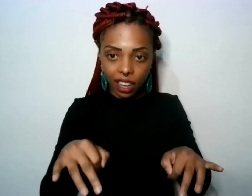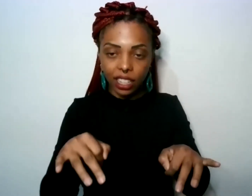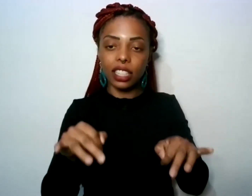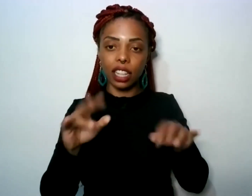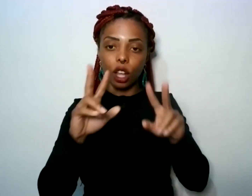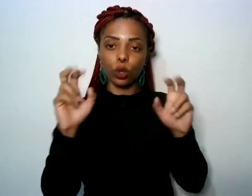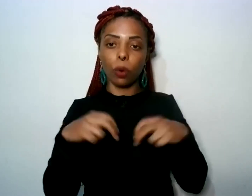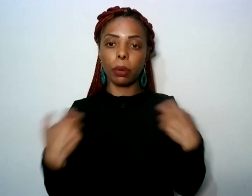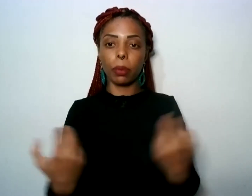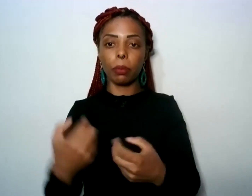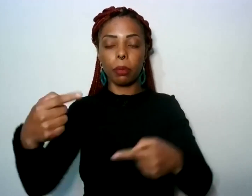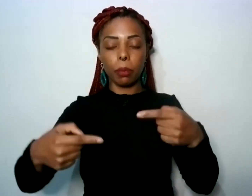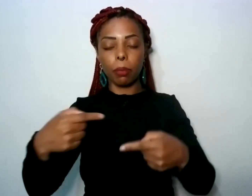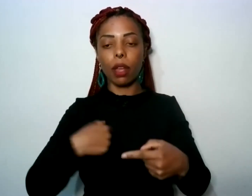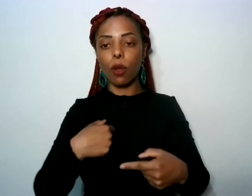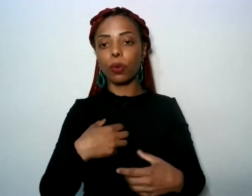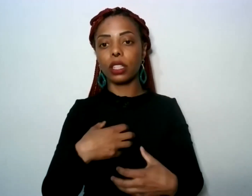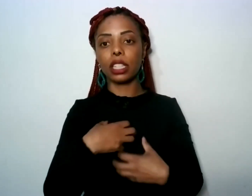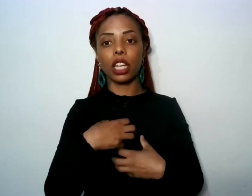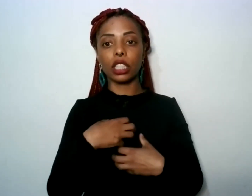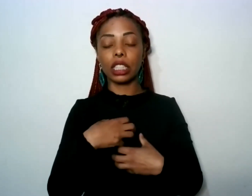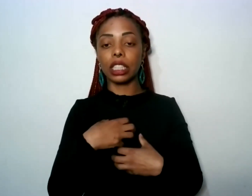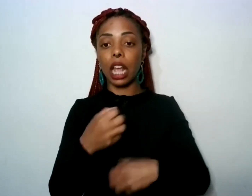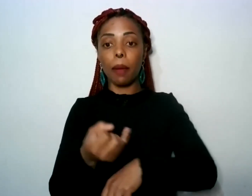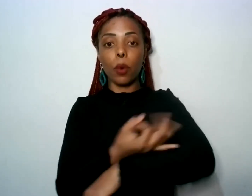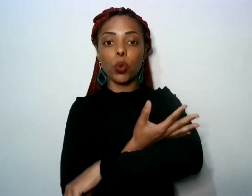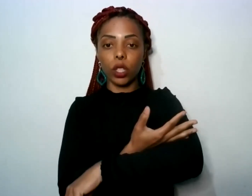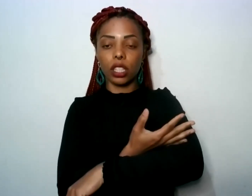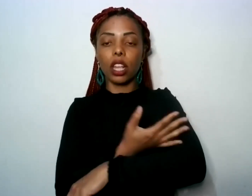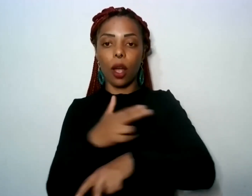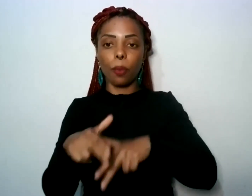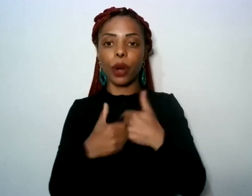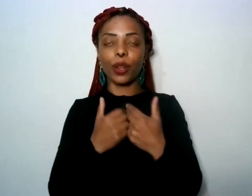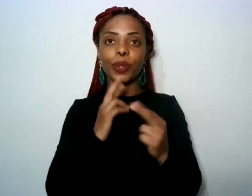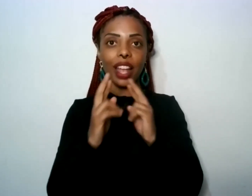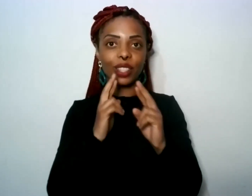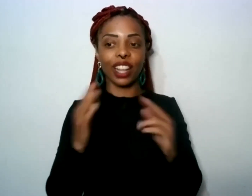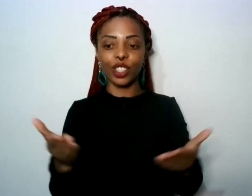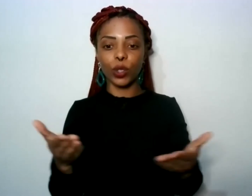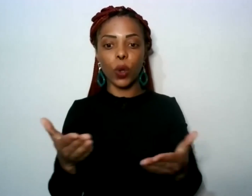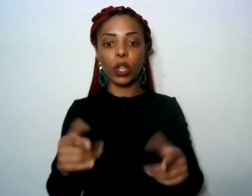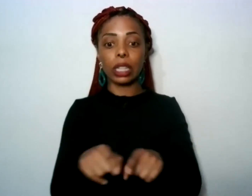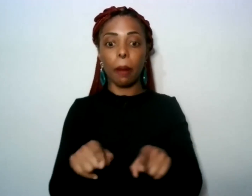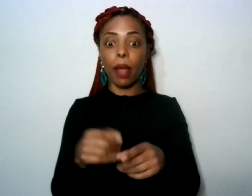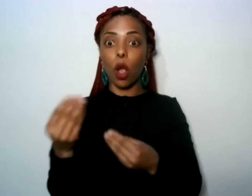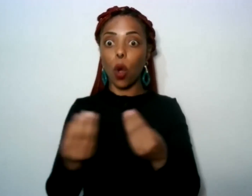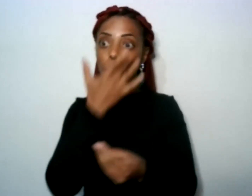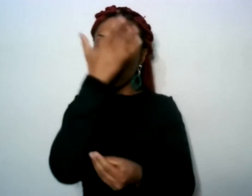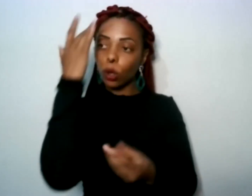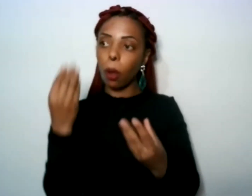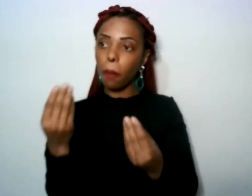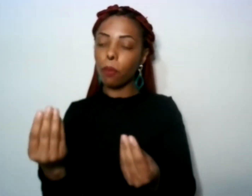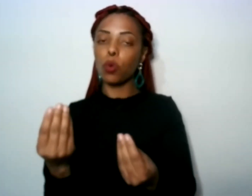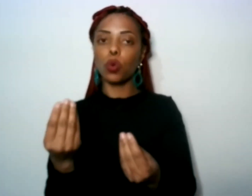redonda eu fico muito emocionada de fato com o resultado dessa mesa redonda com a receptividade que ela teve junto aos nossos